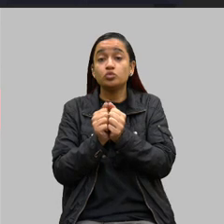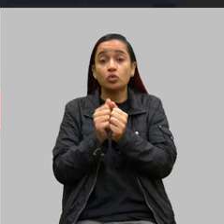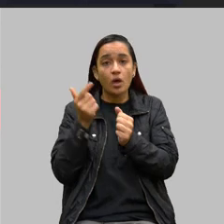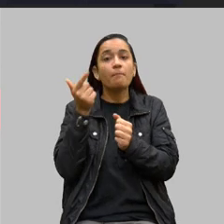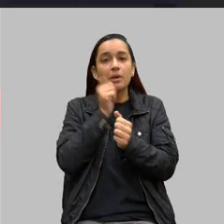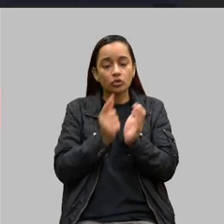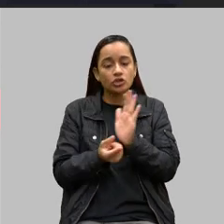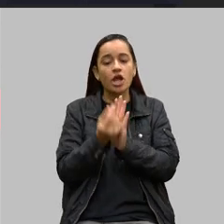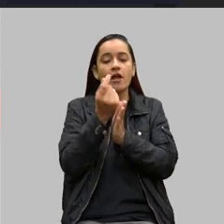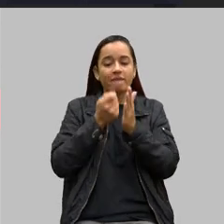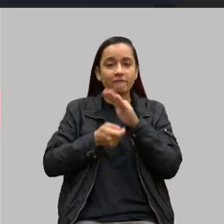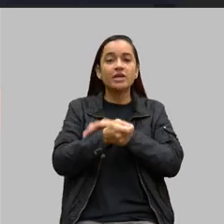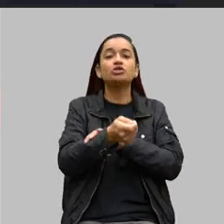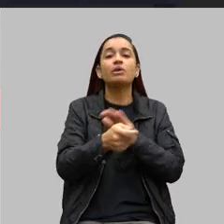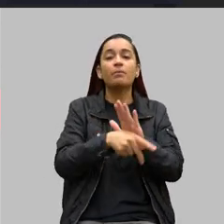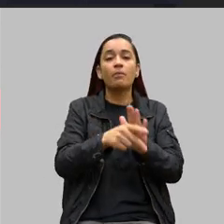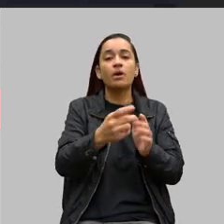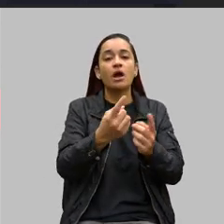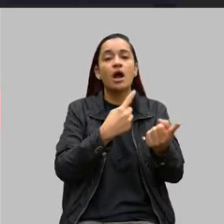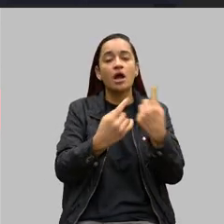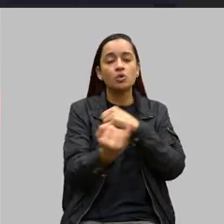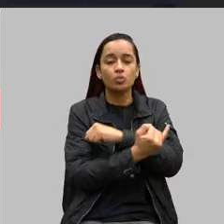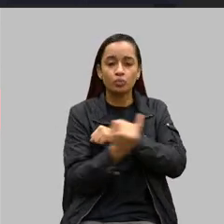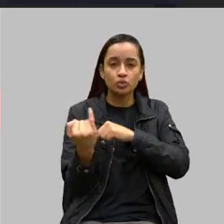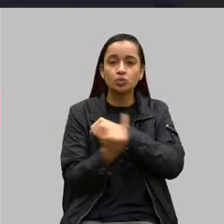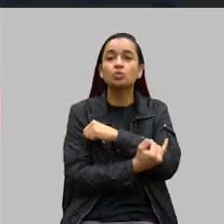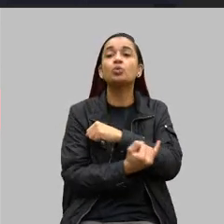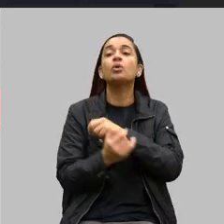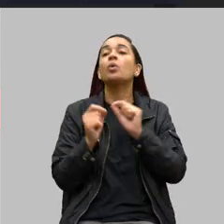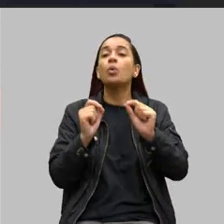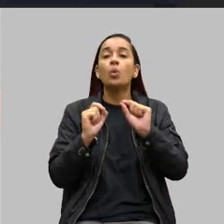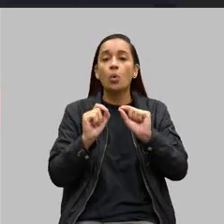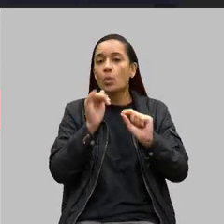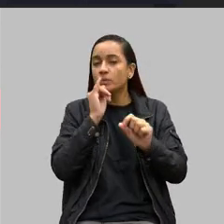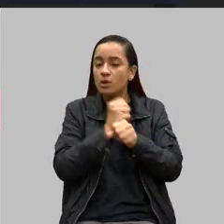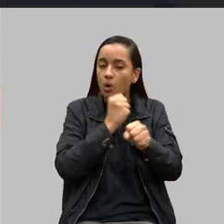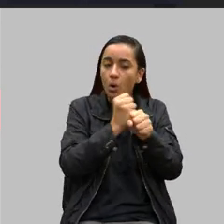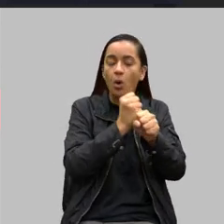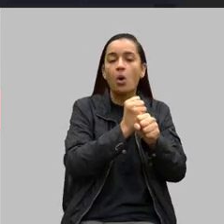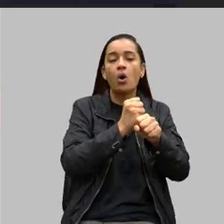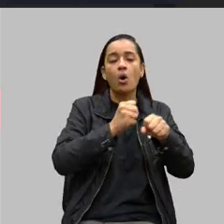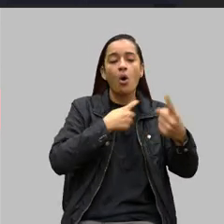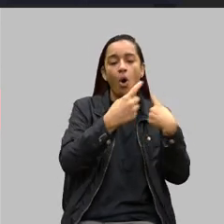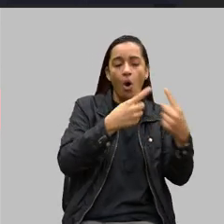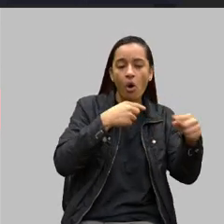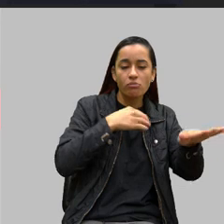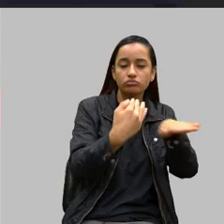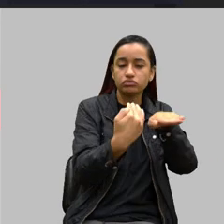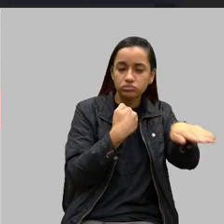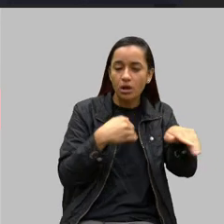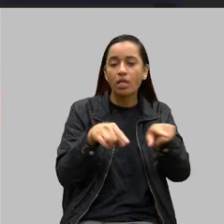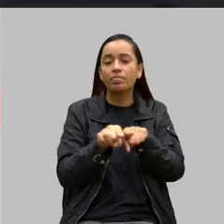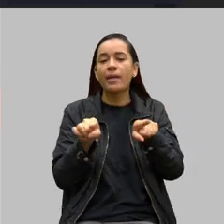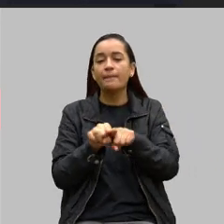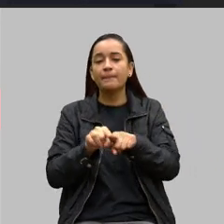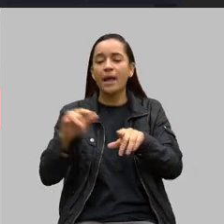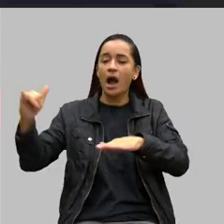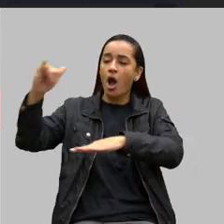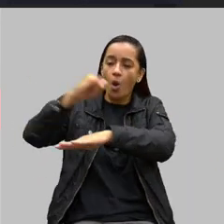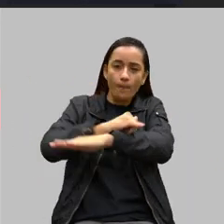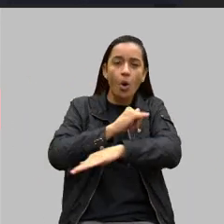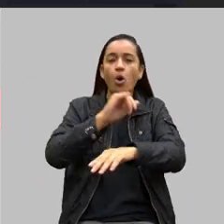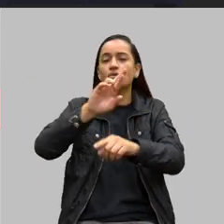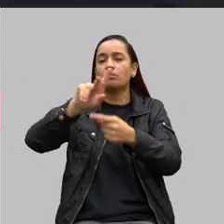infraestrutura né Não só em rodovias em aeroportos em mobilidade urbana mas isso vem migrando para concessões de parques concessões na área da